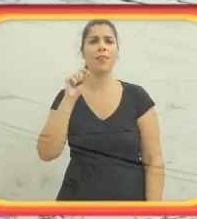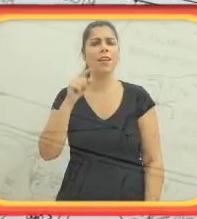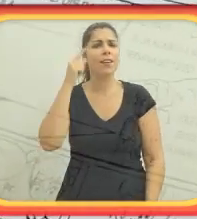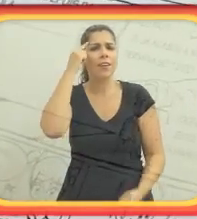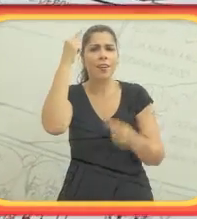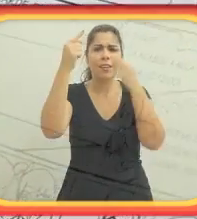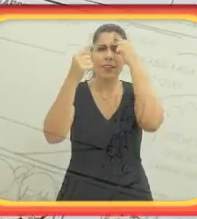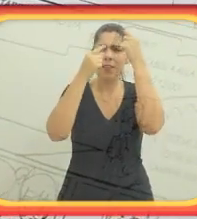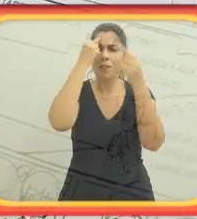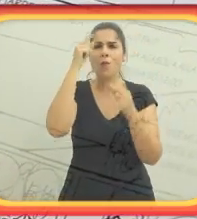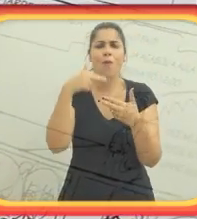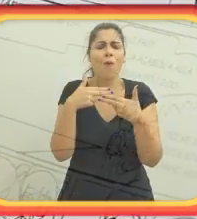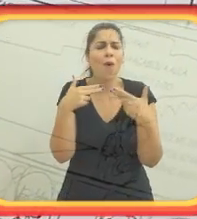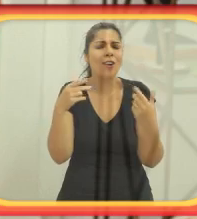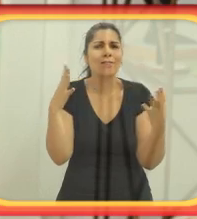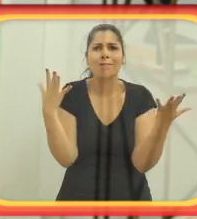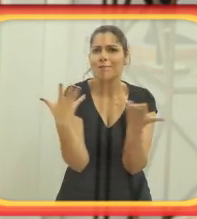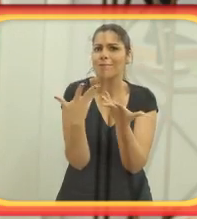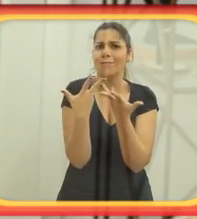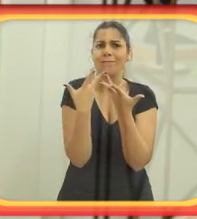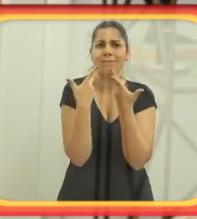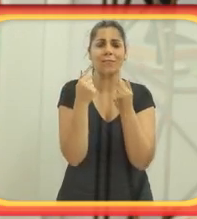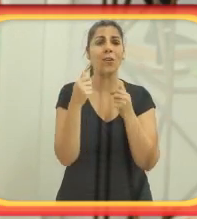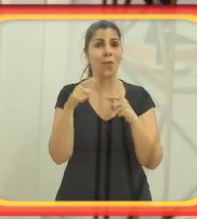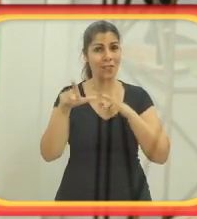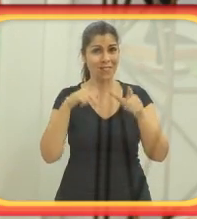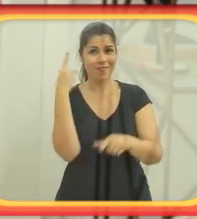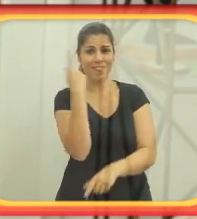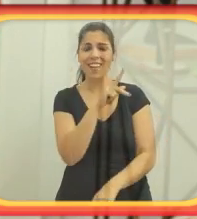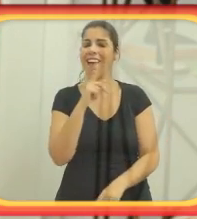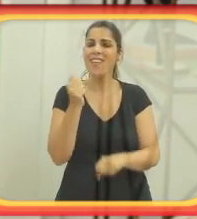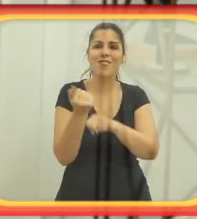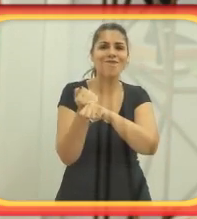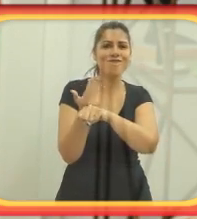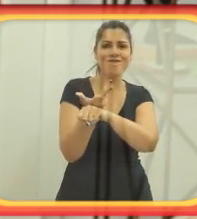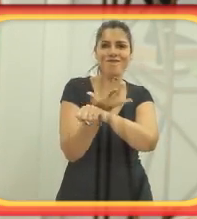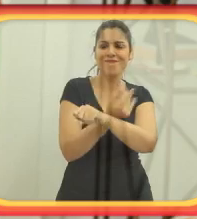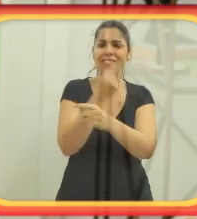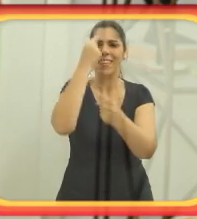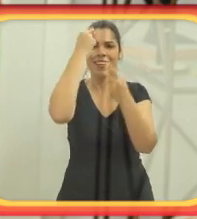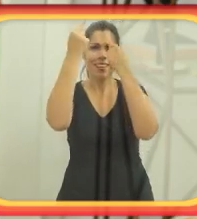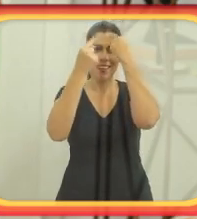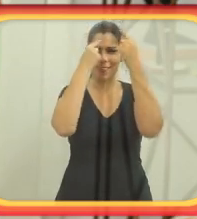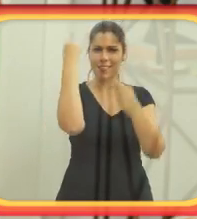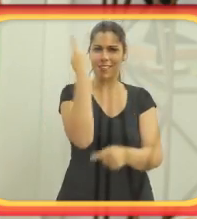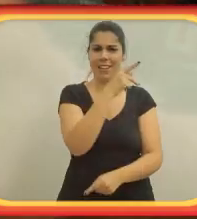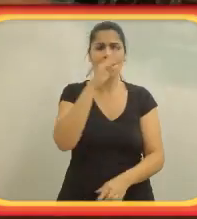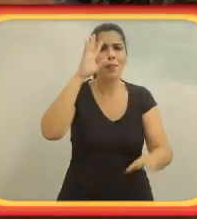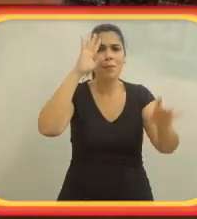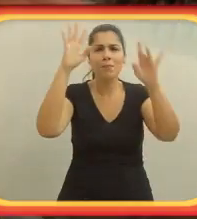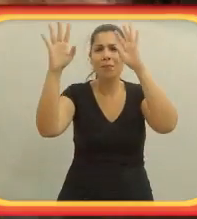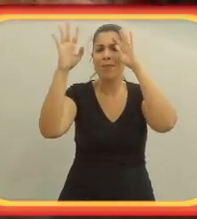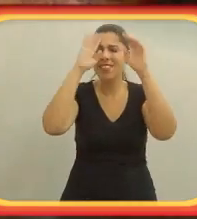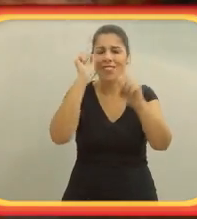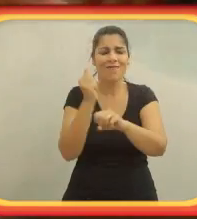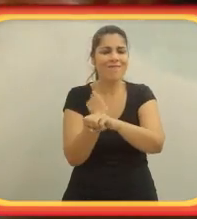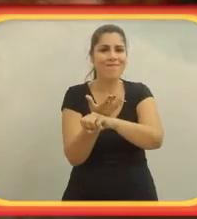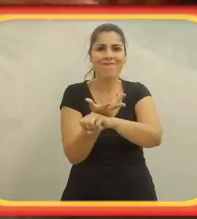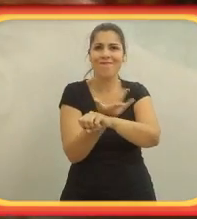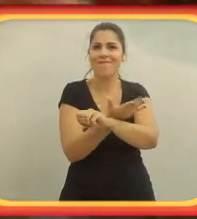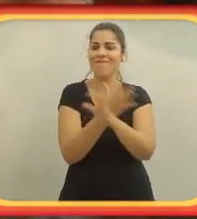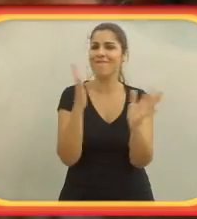É comovente ver o talento criativo dela, a imaginação fervilhante da Rafaela. O negócio é o